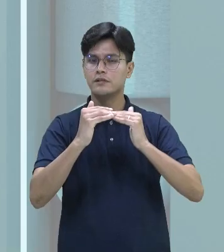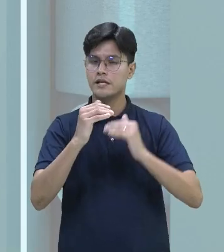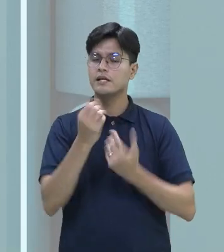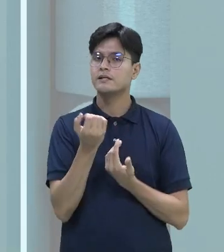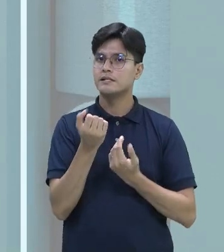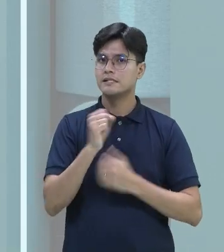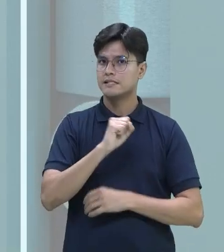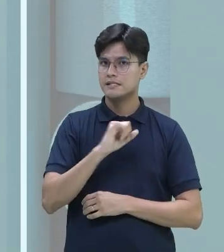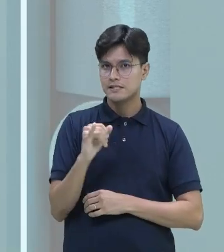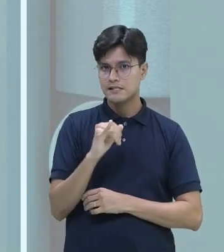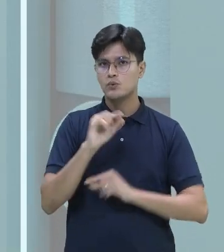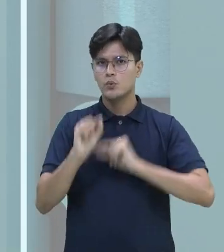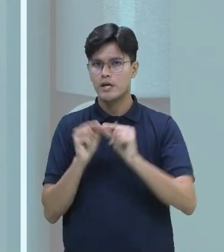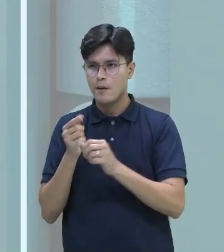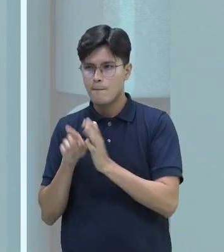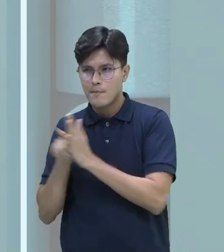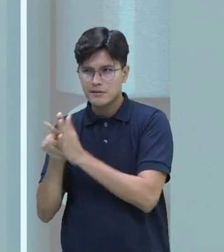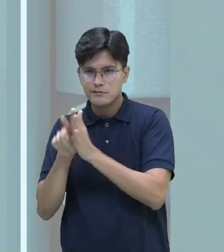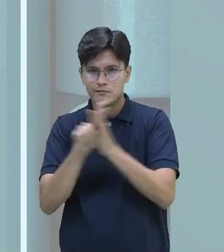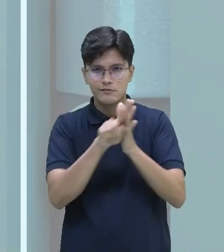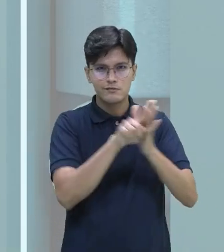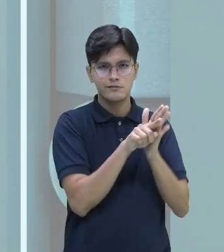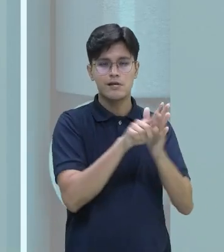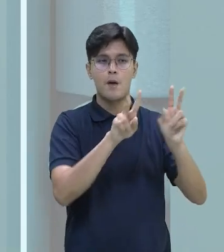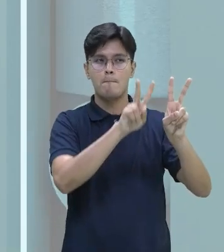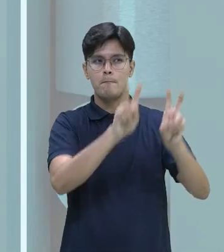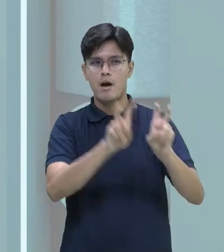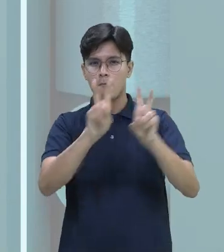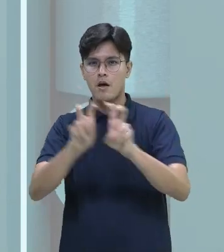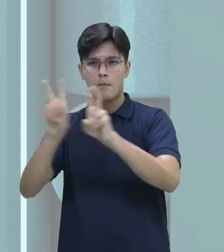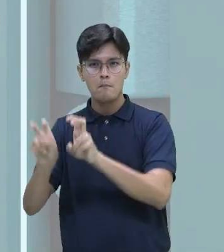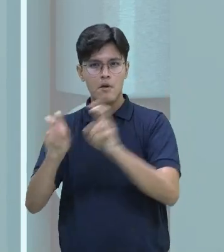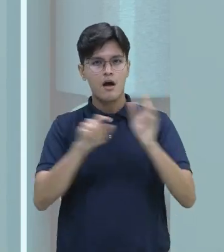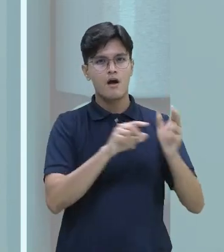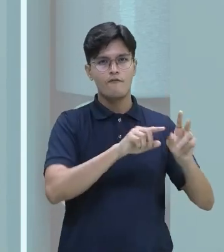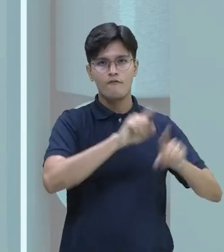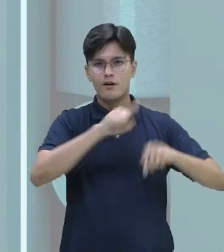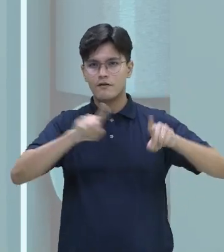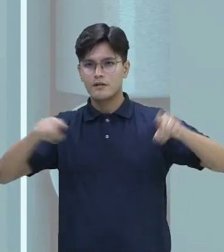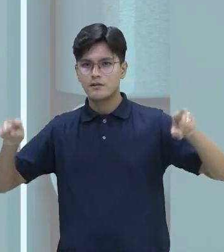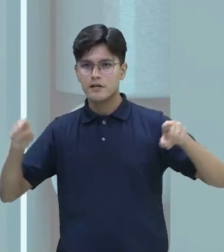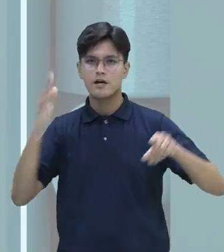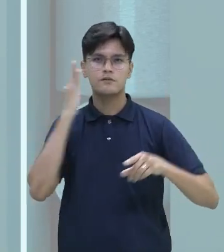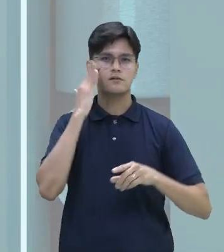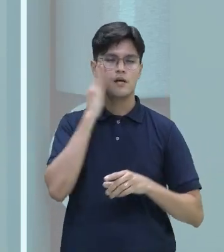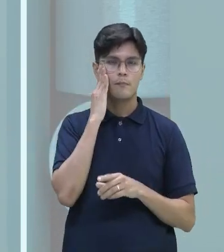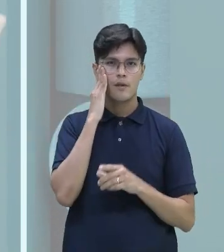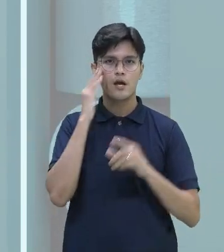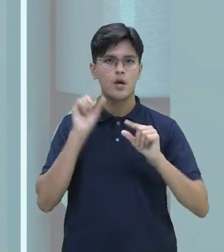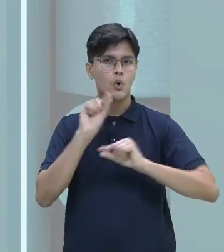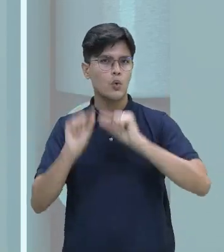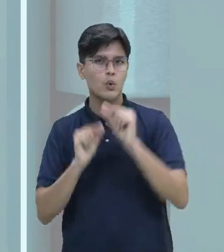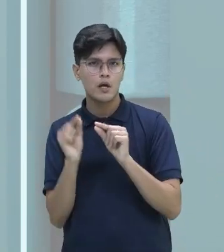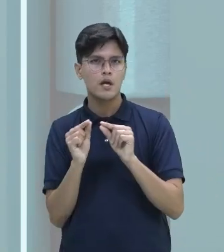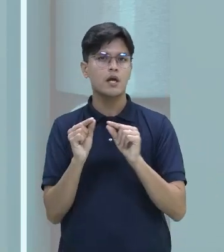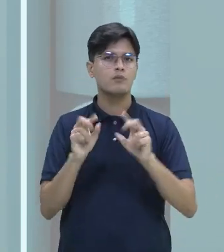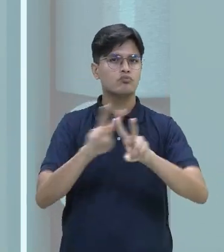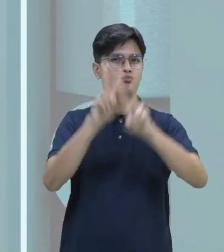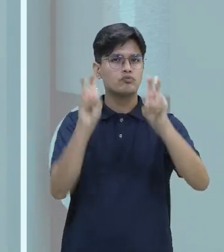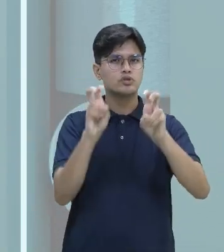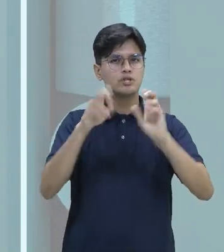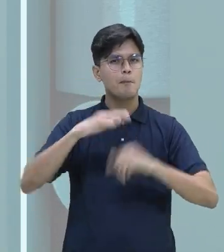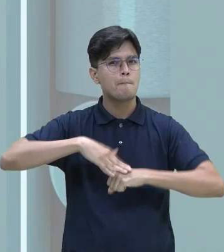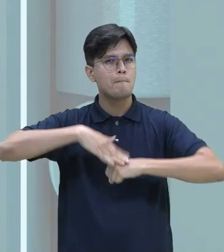sobre assuntos variados, observar aquilo que está em discussão nos noticiários, e